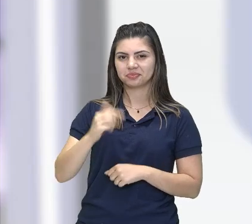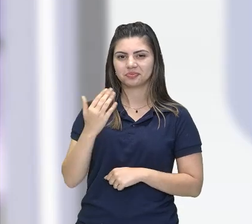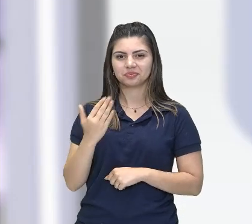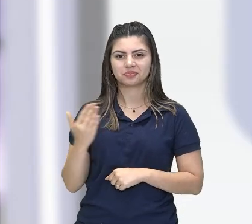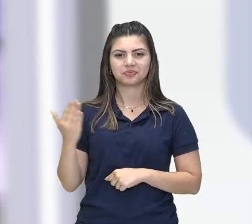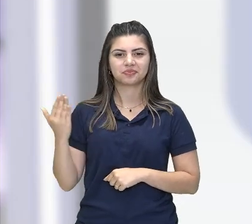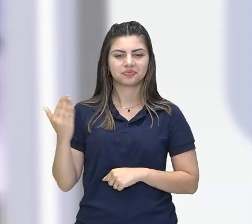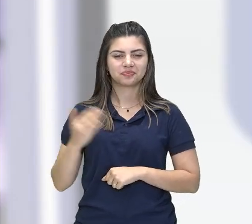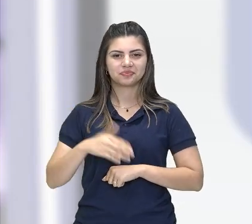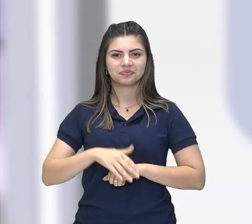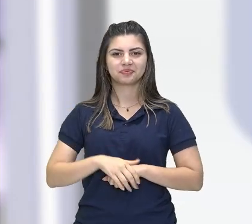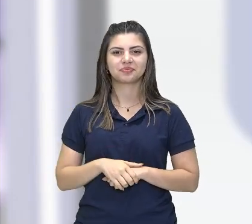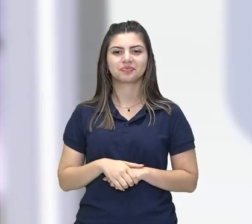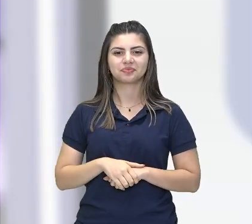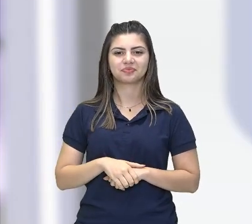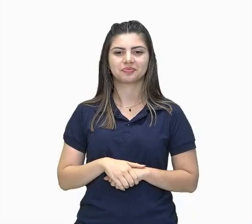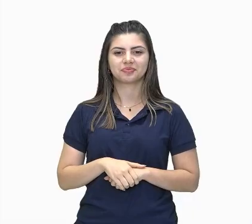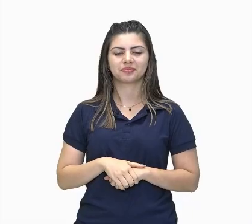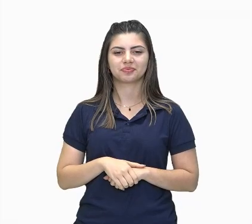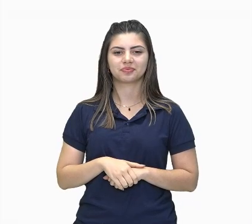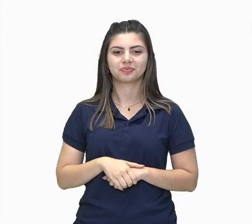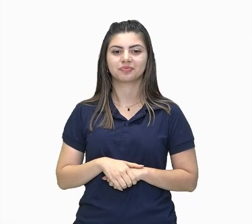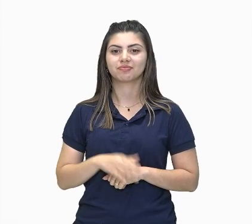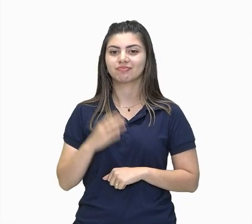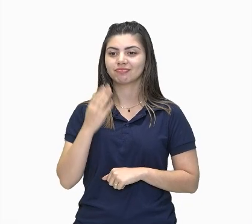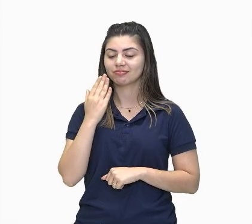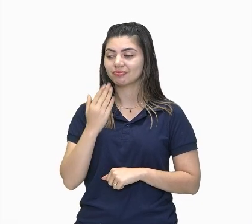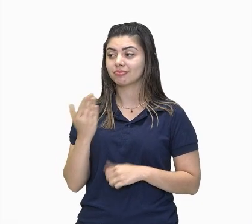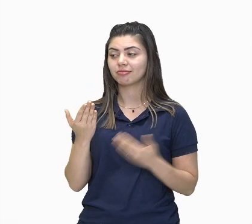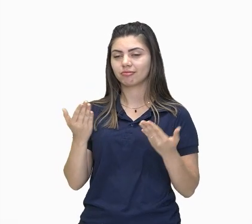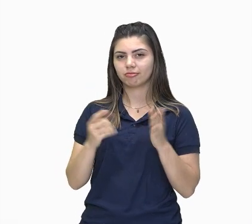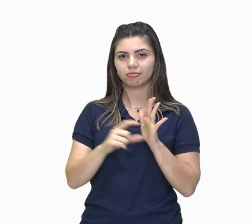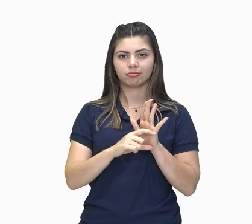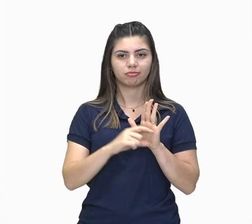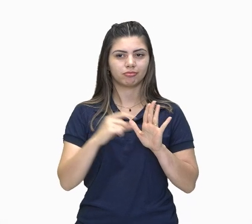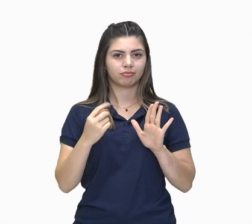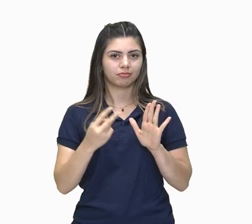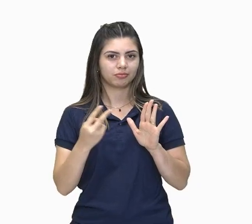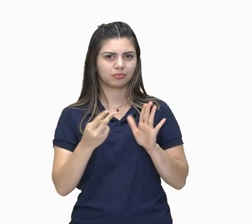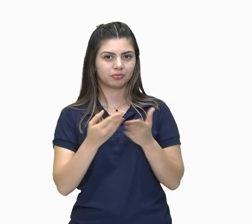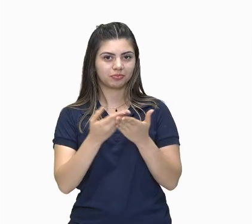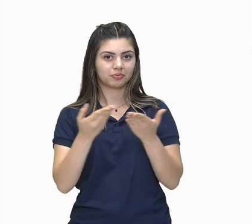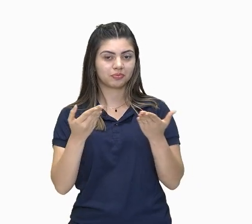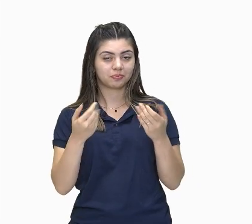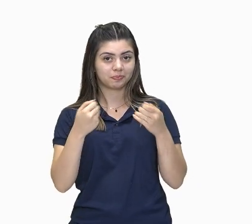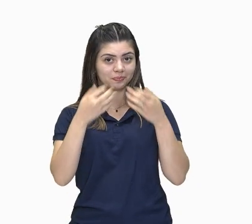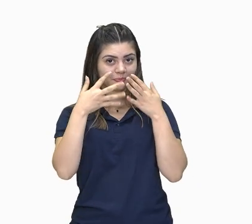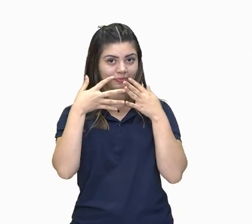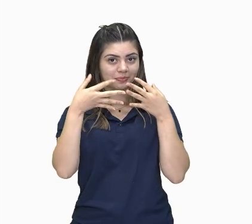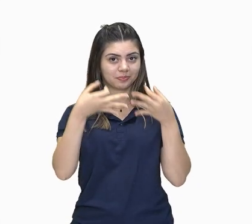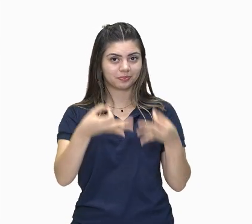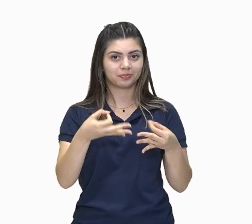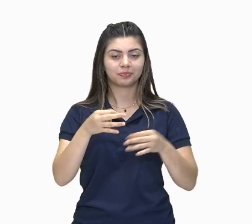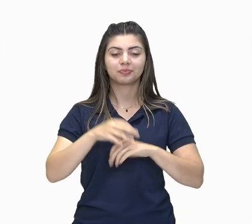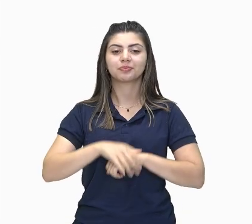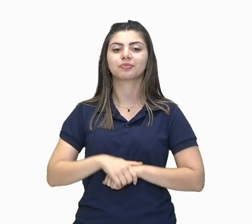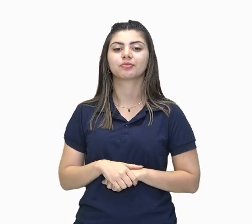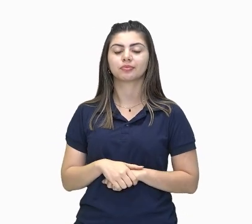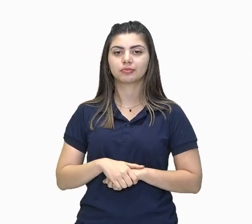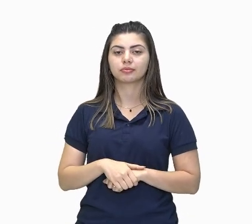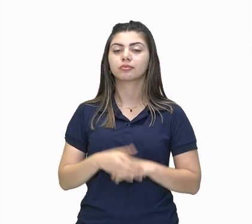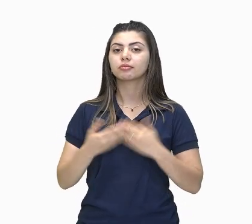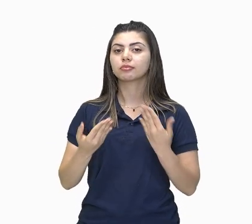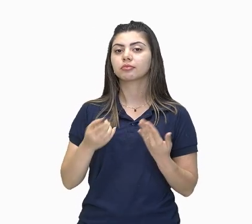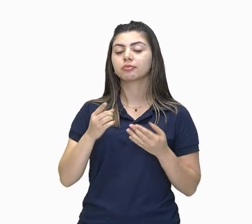tem a definição de doutrina. Aí o segundo parágrafo, eu quero que você, aluno, se atenha aí no segundo parágrafo. A